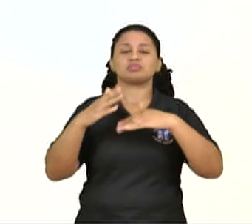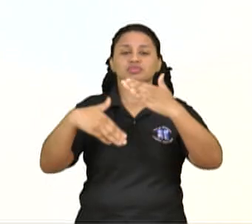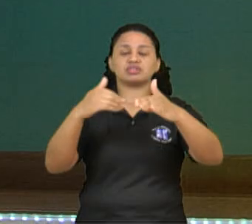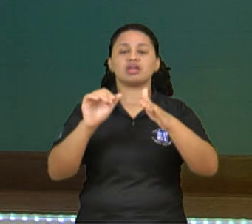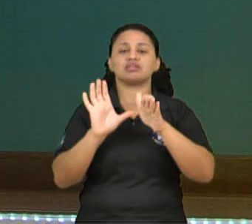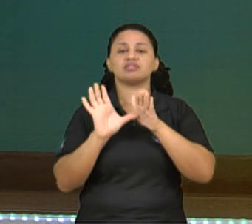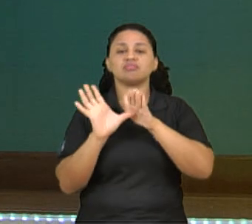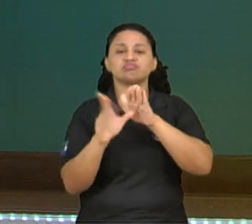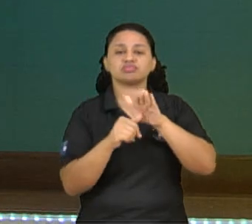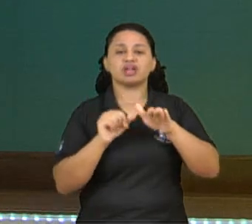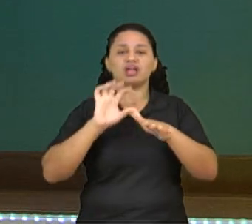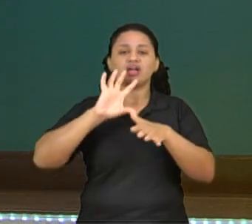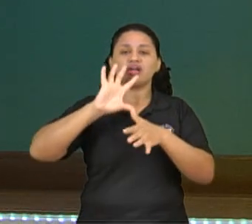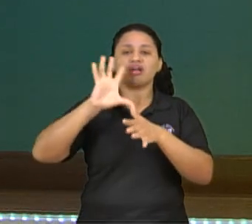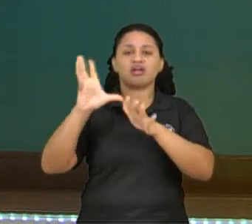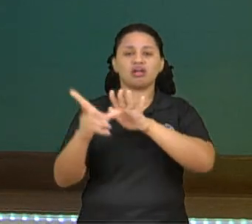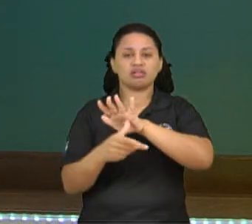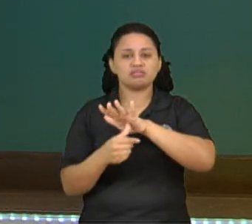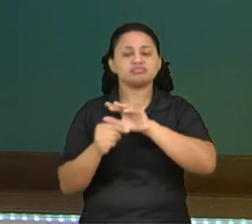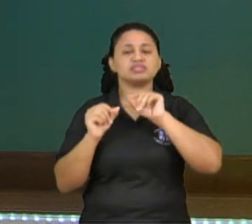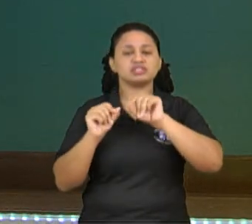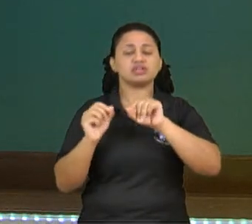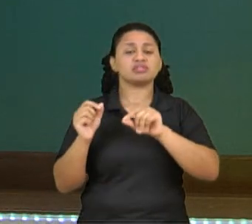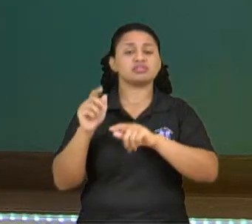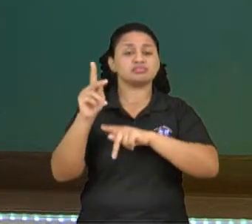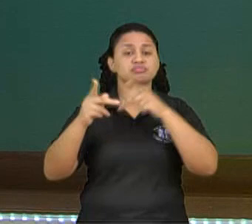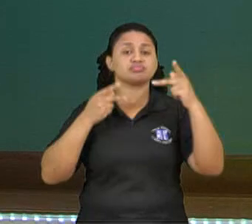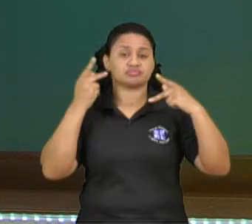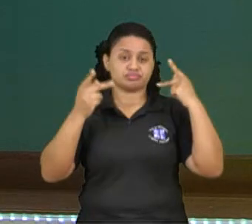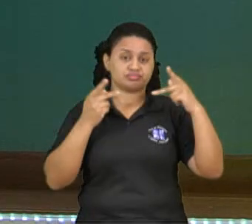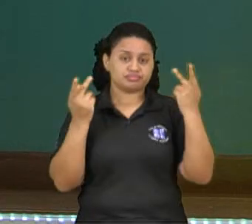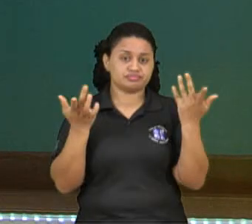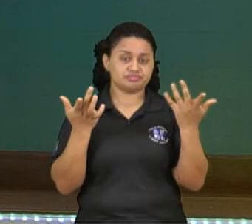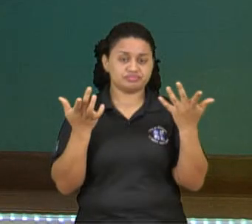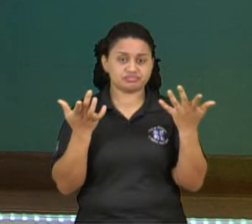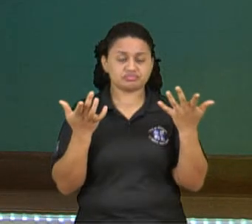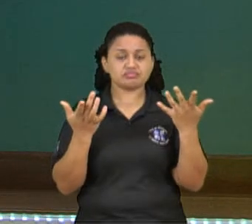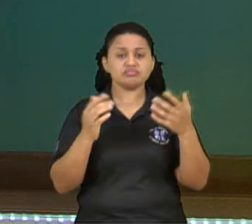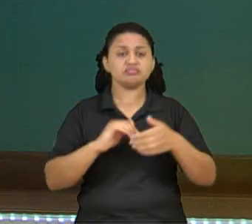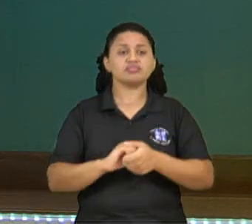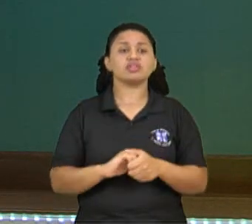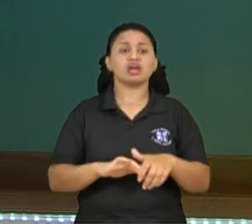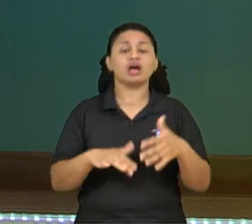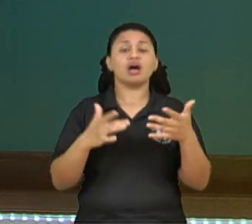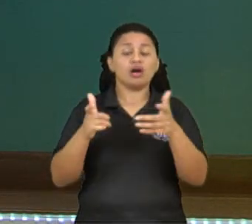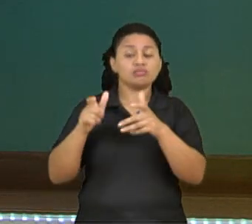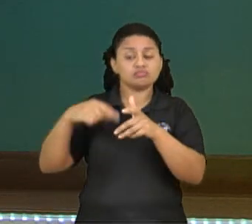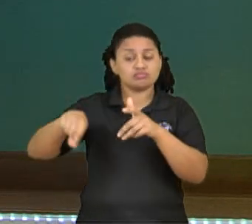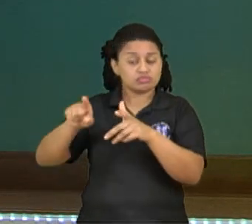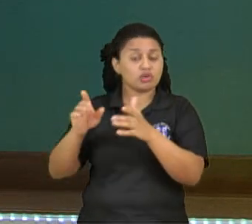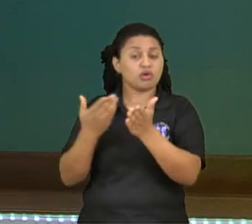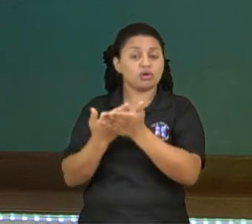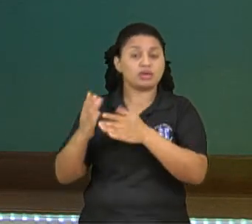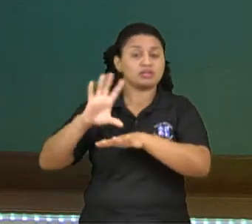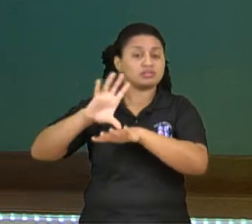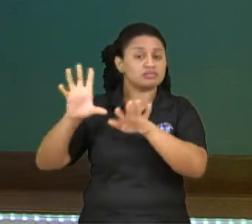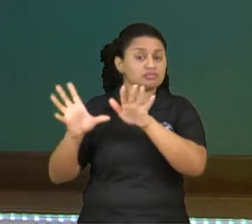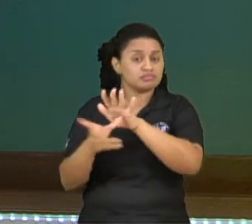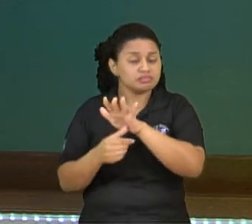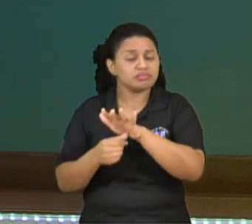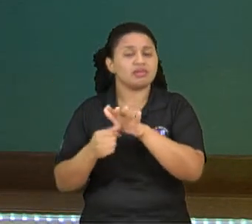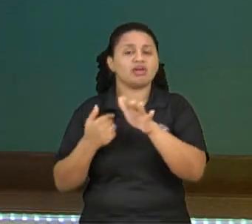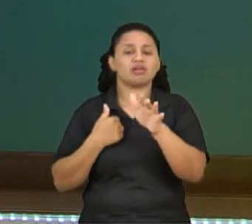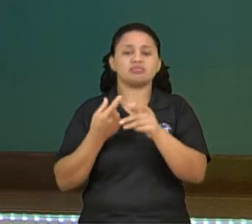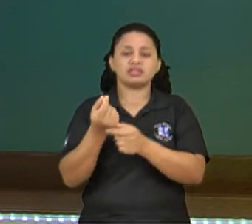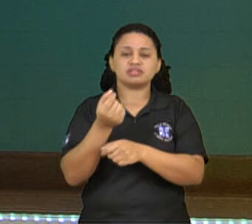política e isso vai gerar uma crise política dentro do meio girondino, porque vão começar a ser desviadas verbas, vão